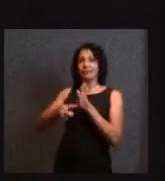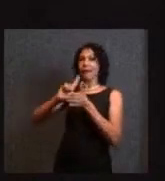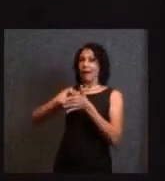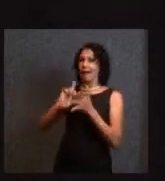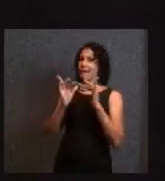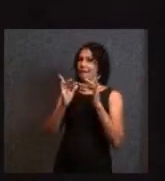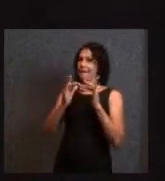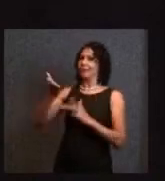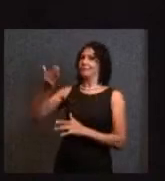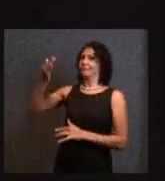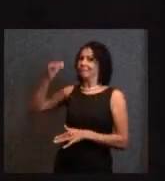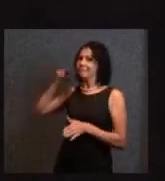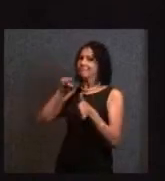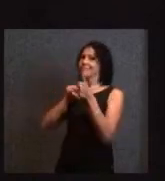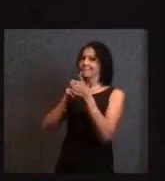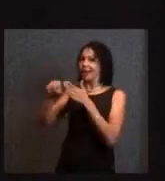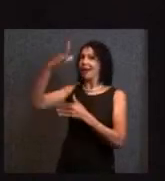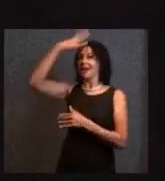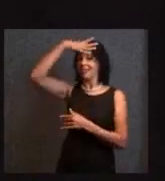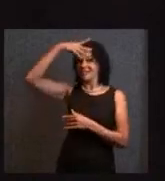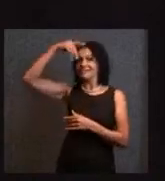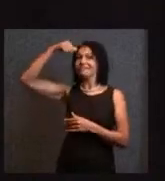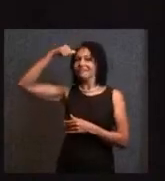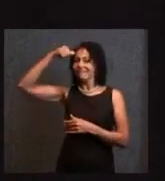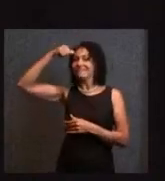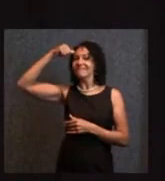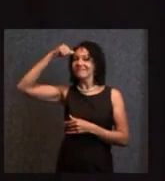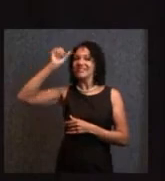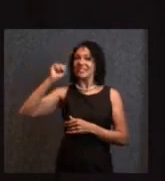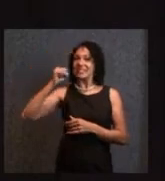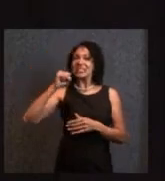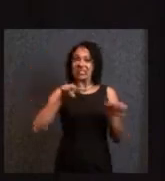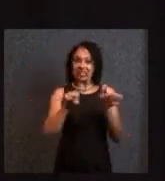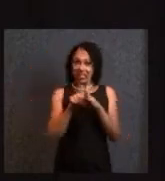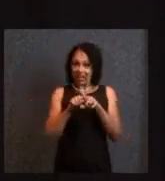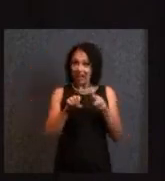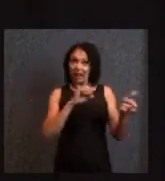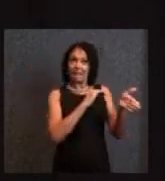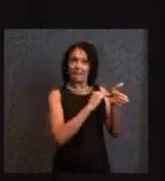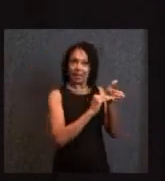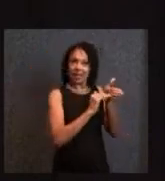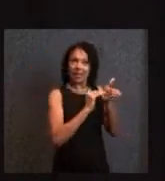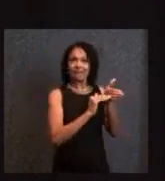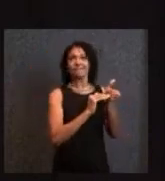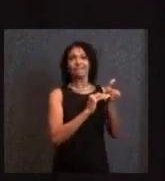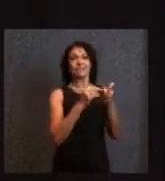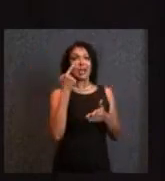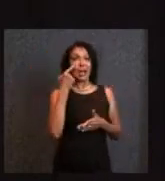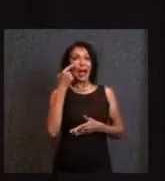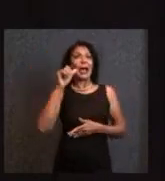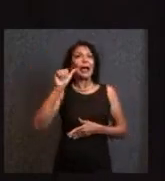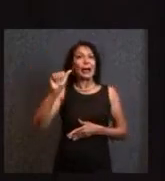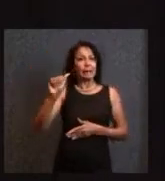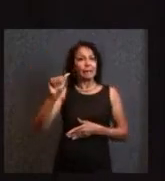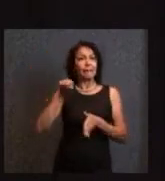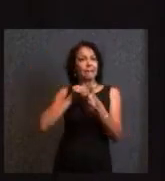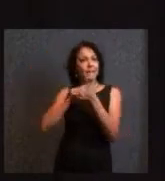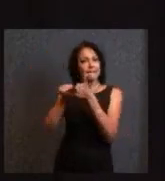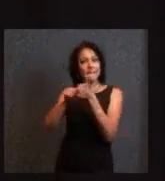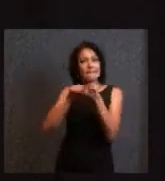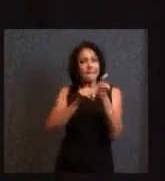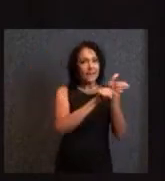um primeiro contato com o prefeito Colbert Martins, com a secretária Nassi Paim, e nós tivemos